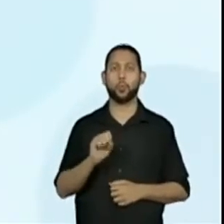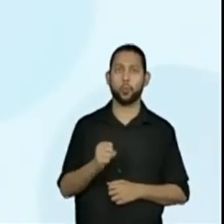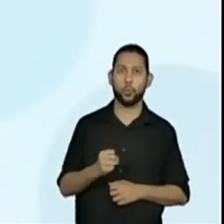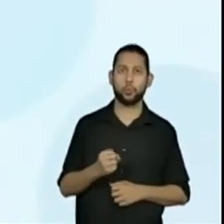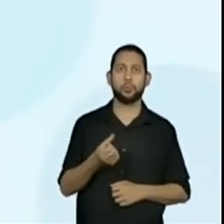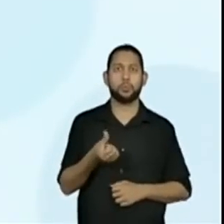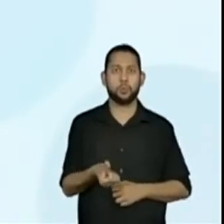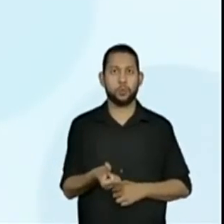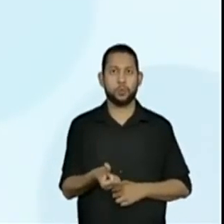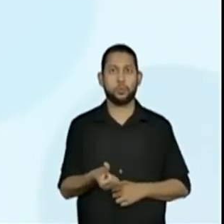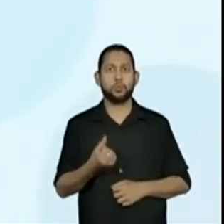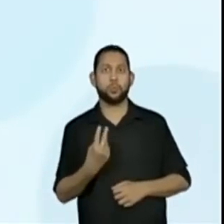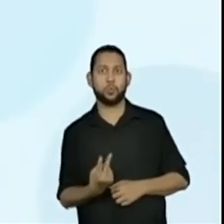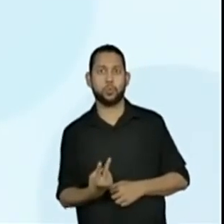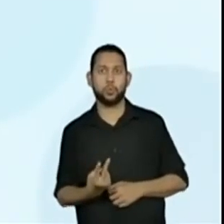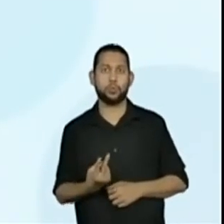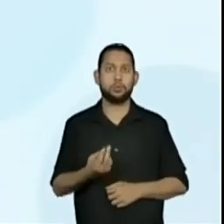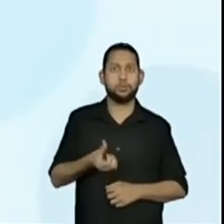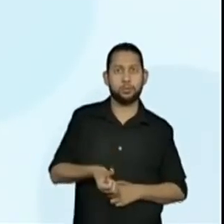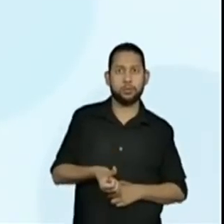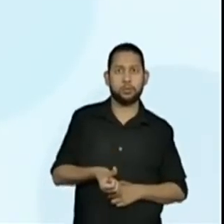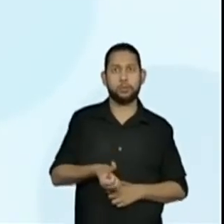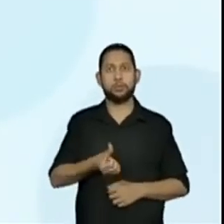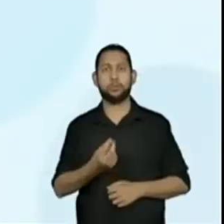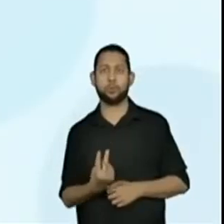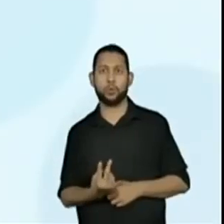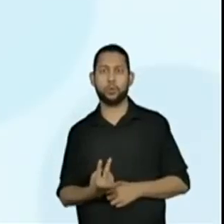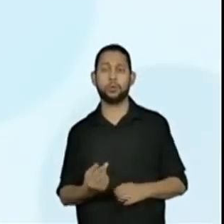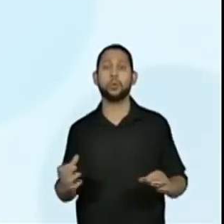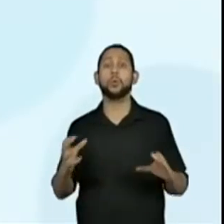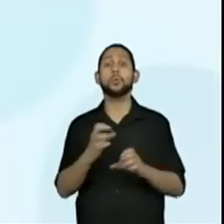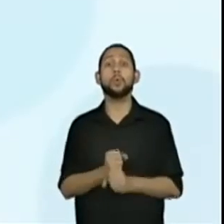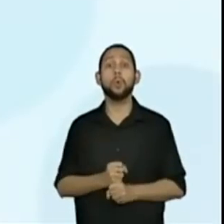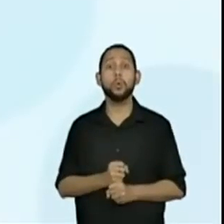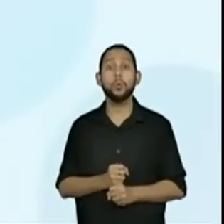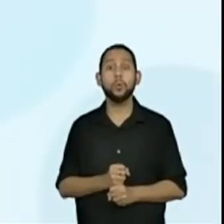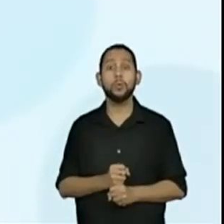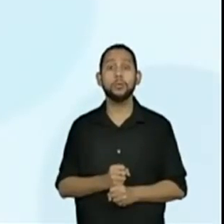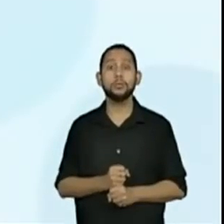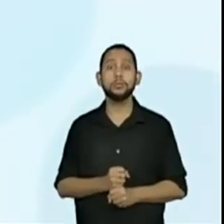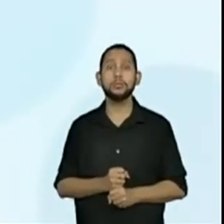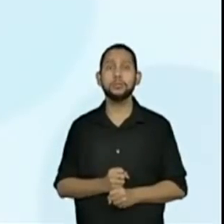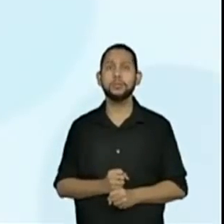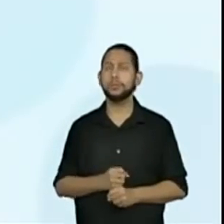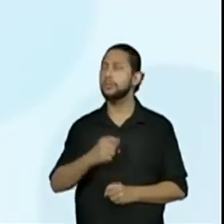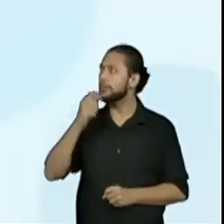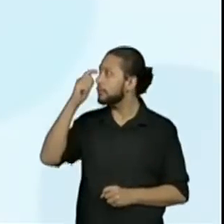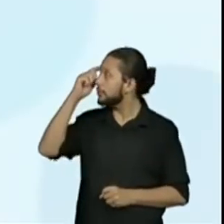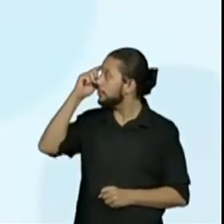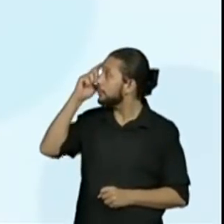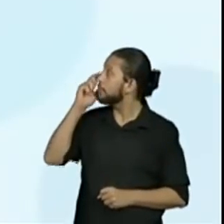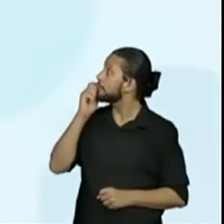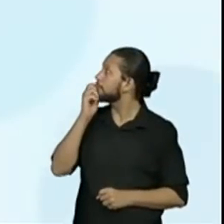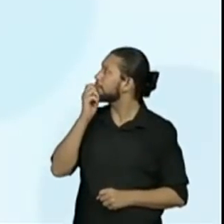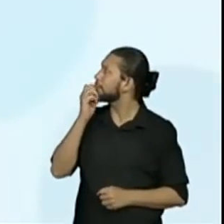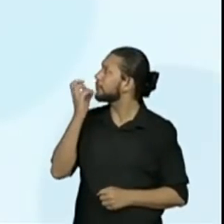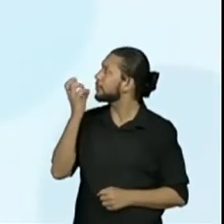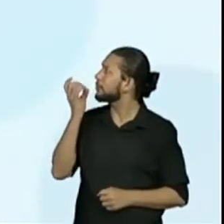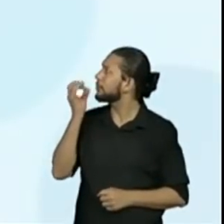2 vai me resultar em qual perímetro isso um perímetro